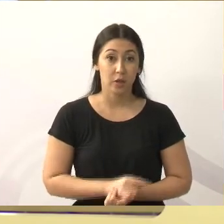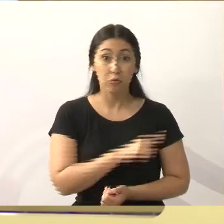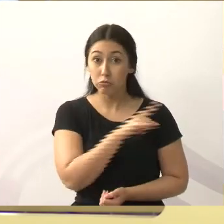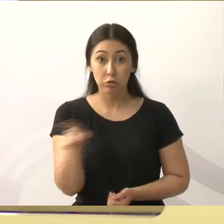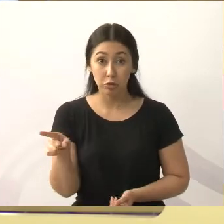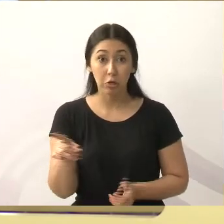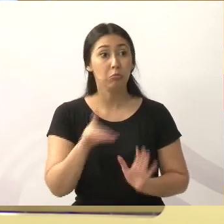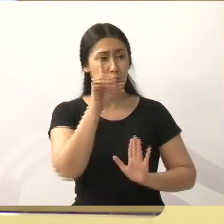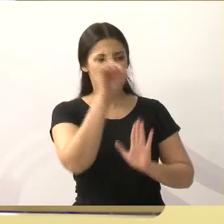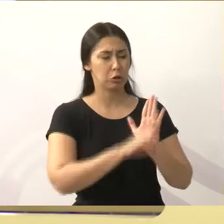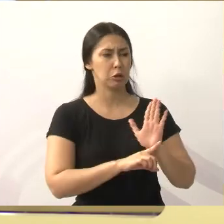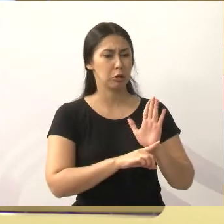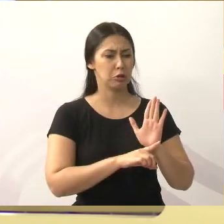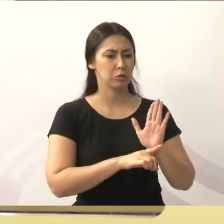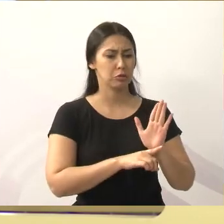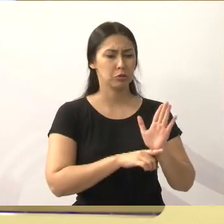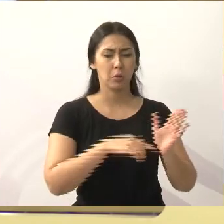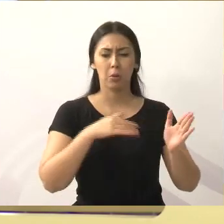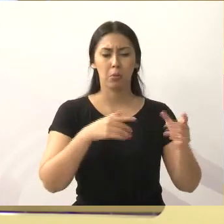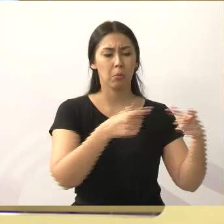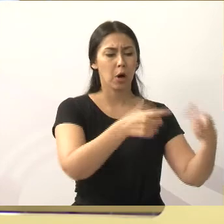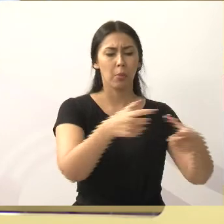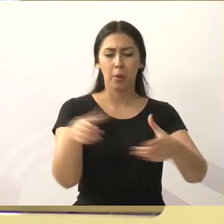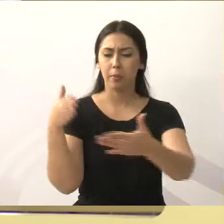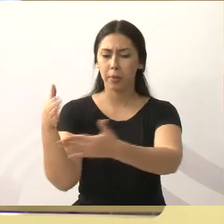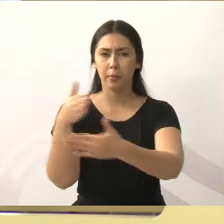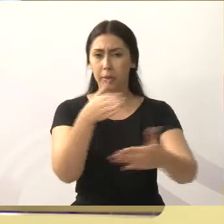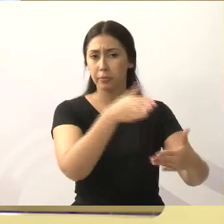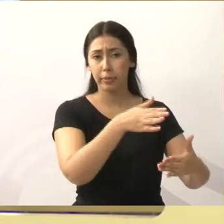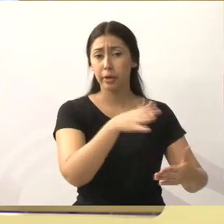vir, você tem direito de morar onde que você quer.